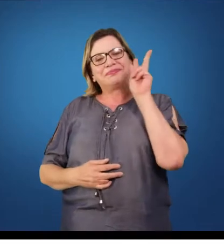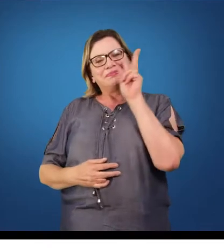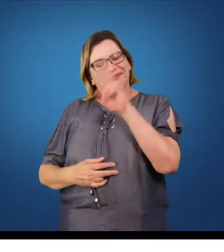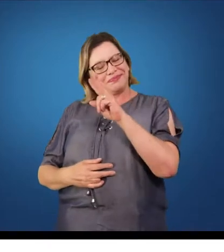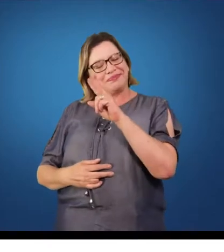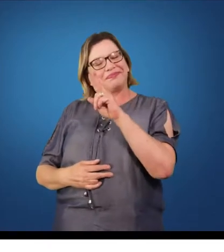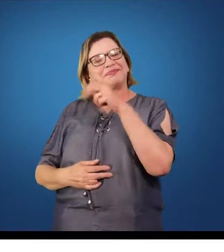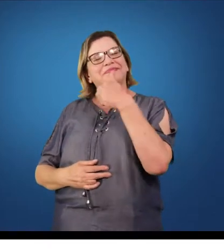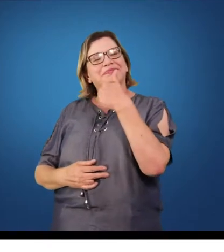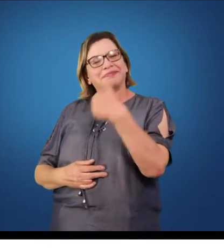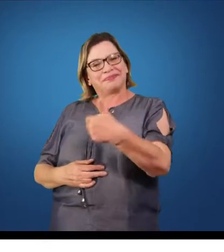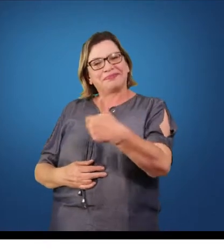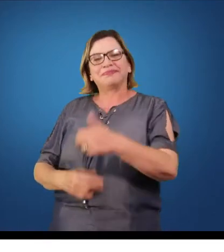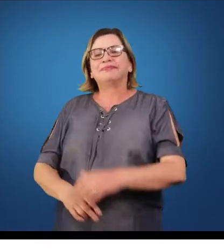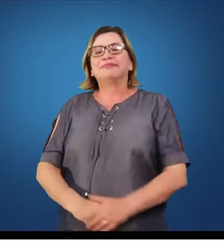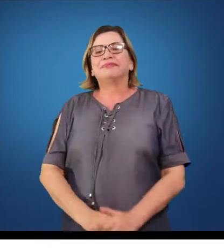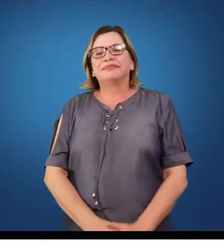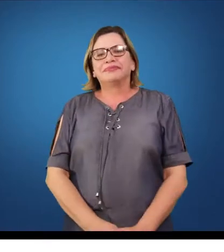Isso.